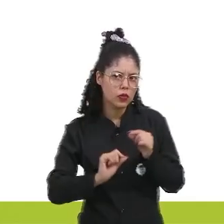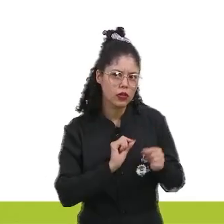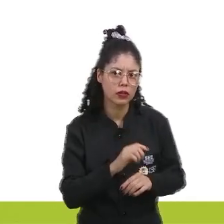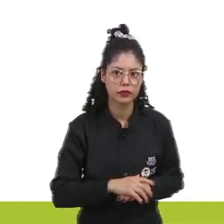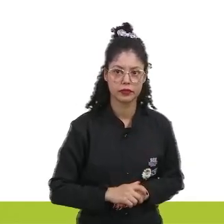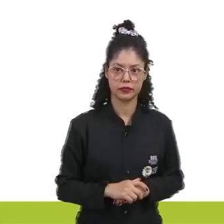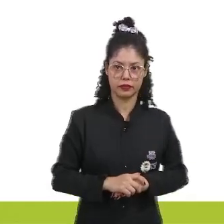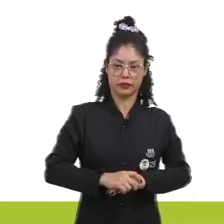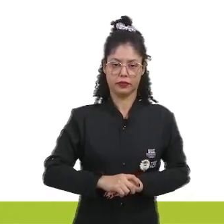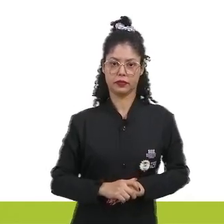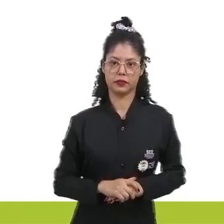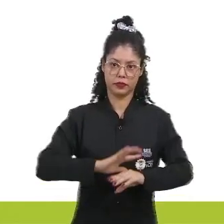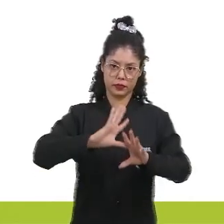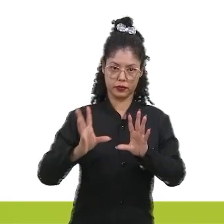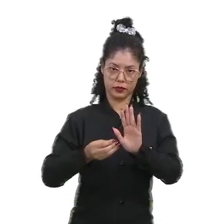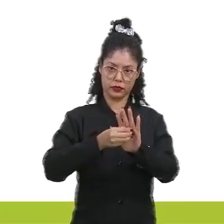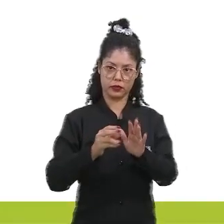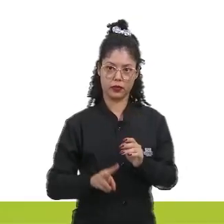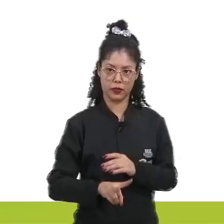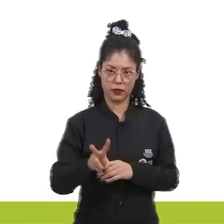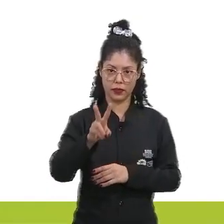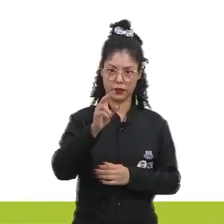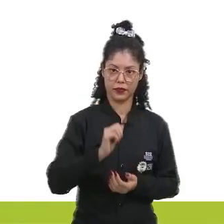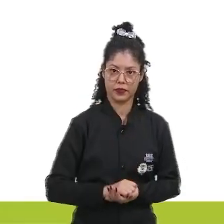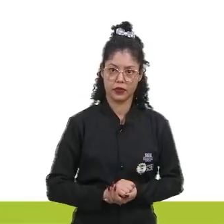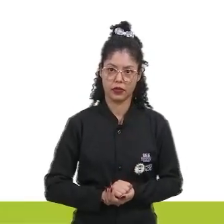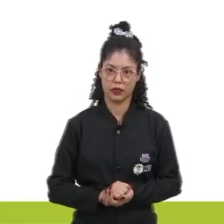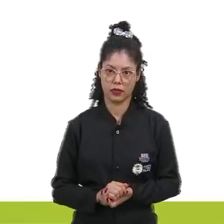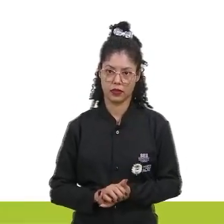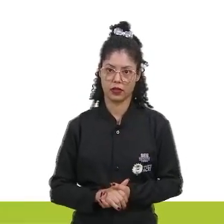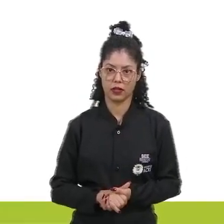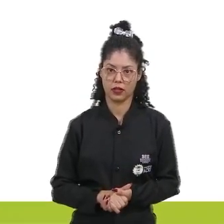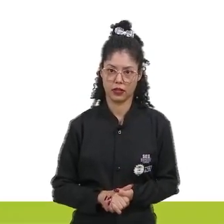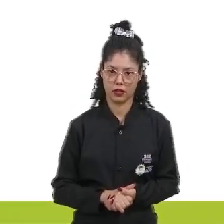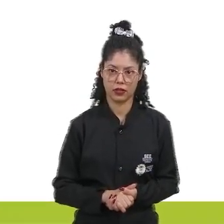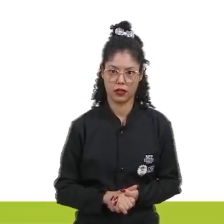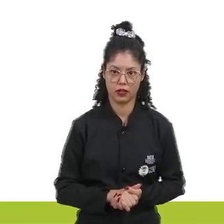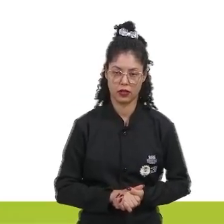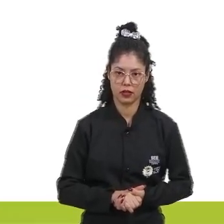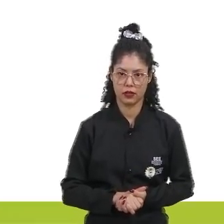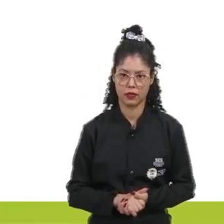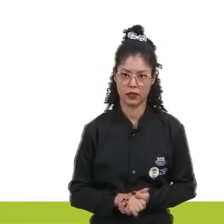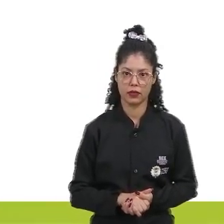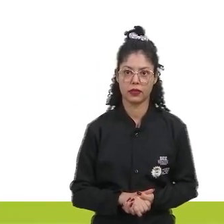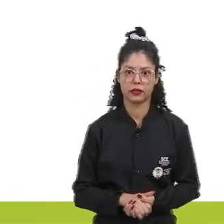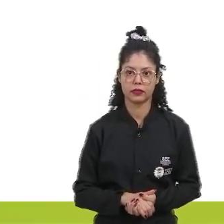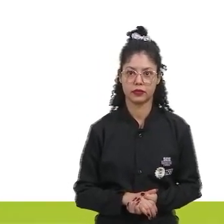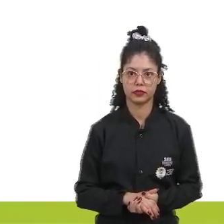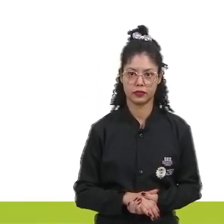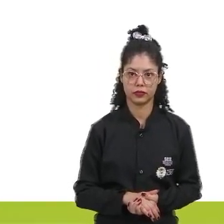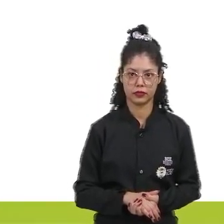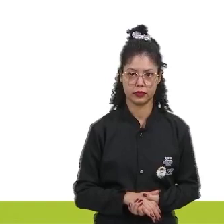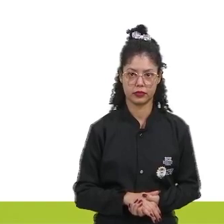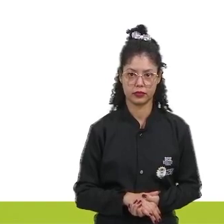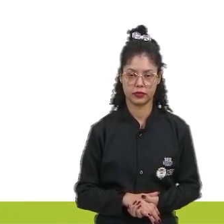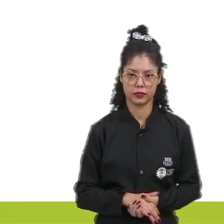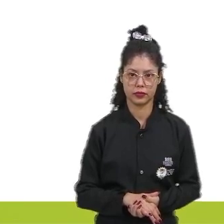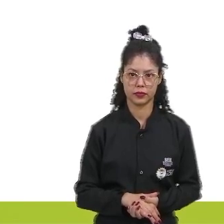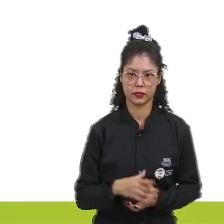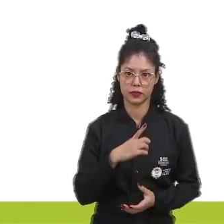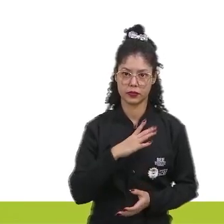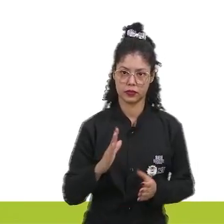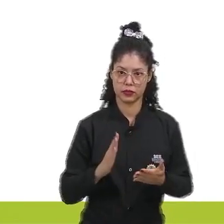função. Atribuindo os valores, deixa eu colocar a tabelinha aqui para ficar mais fácil. Ele colocou algumas